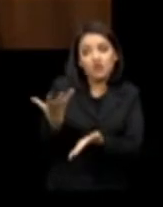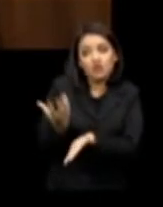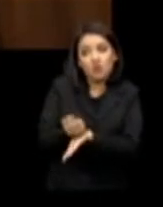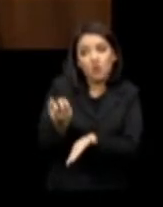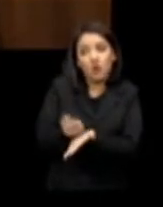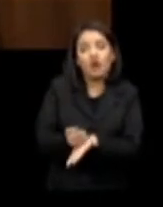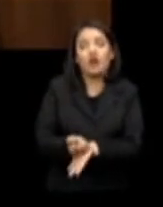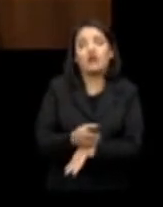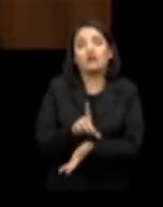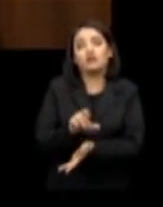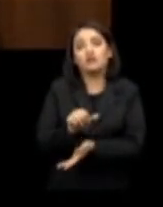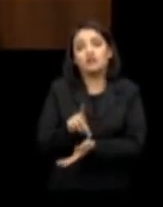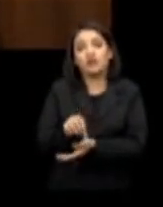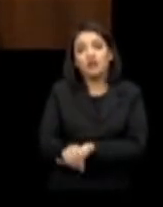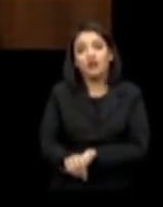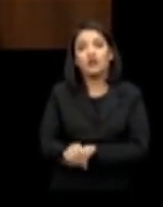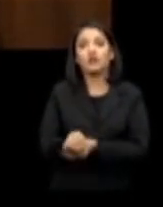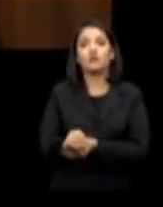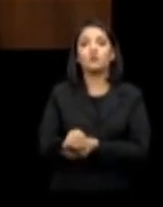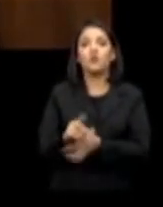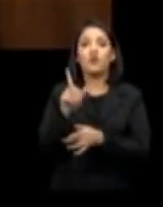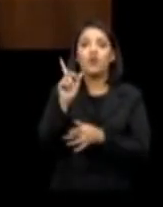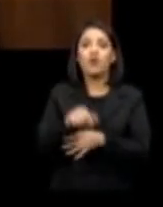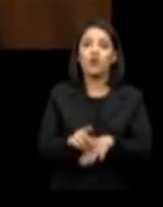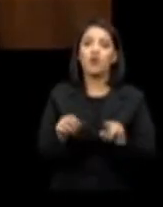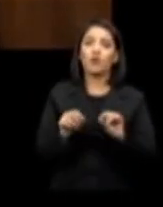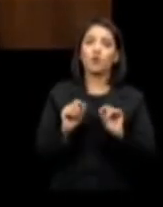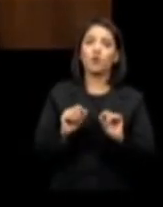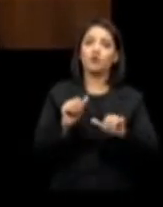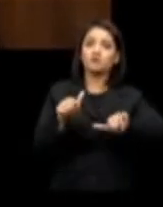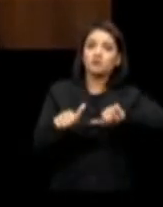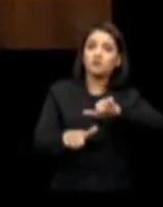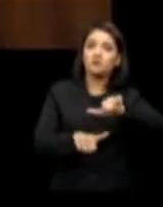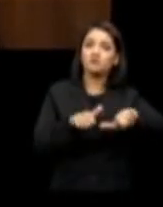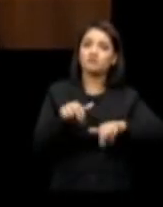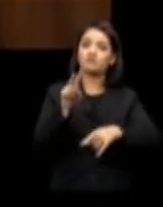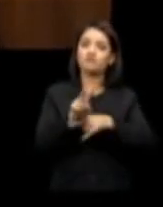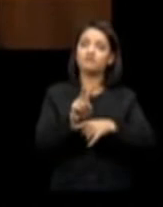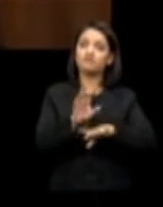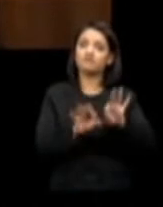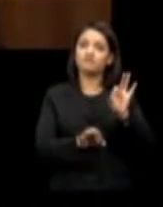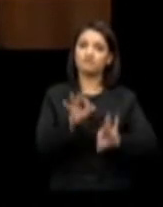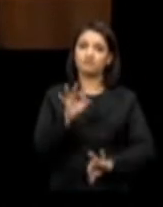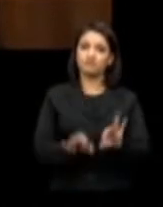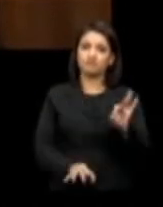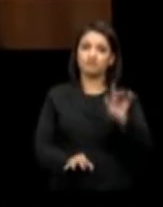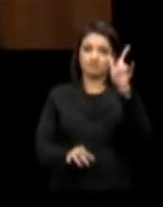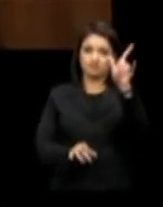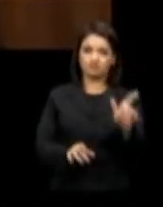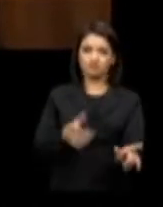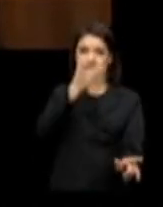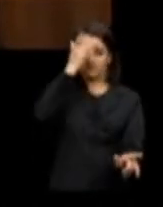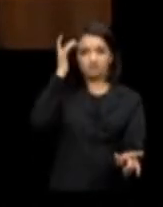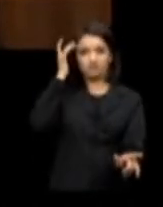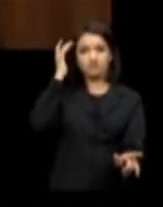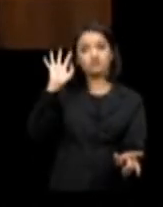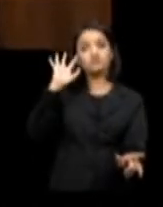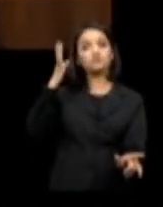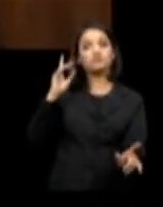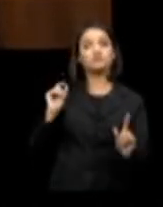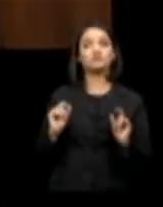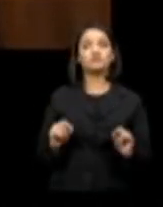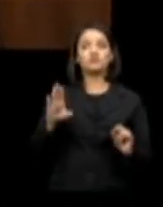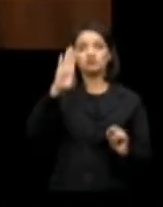foi tomada como válvula de reconfiguração da proteção jurídica à personalidade. A decisão baseou-se